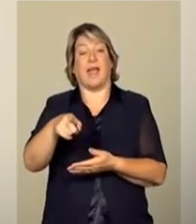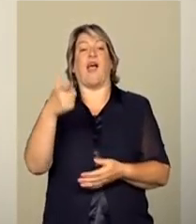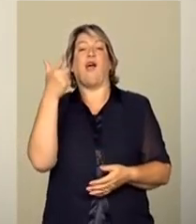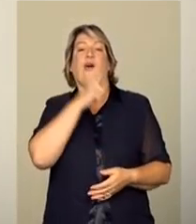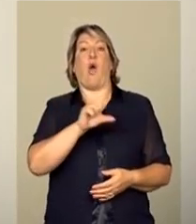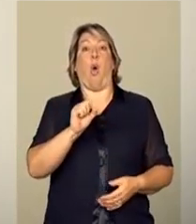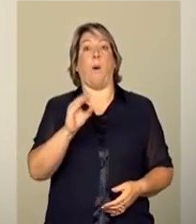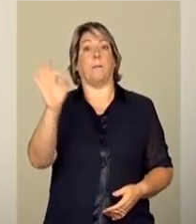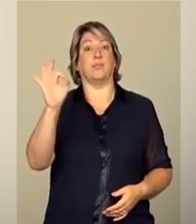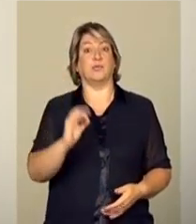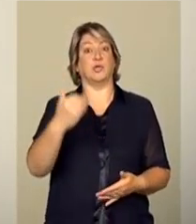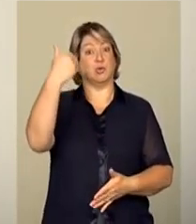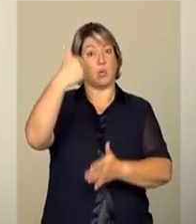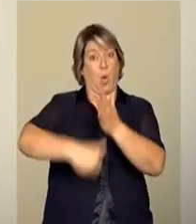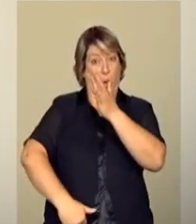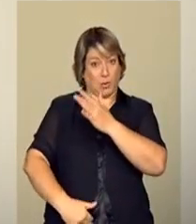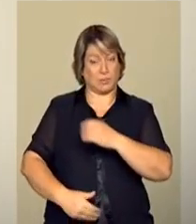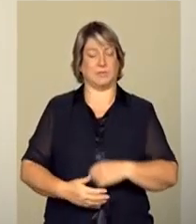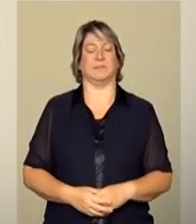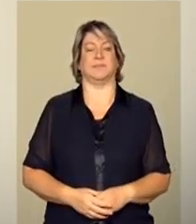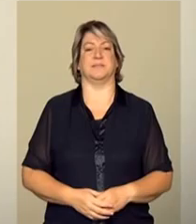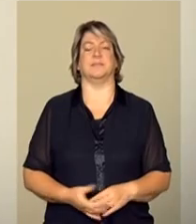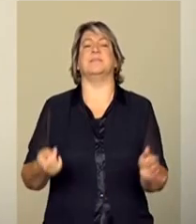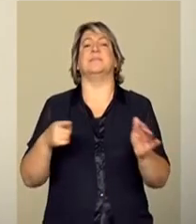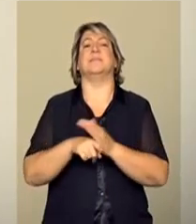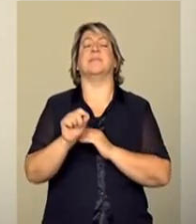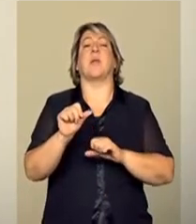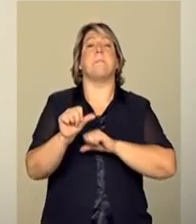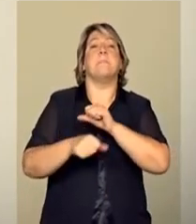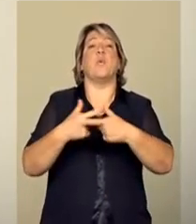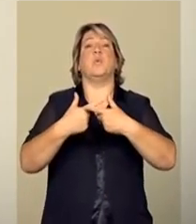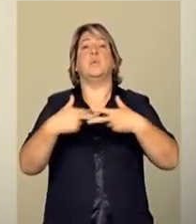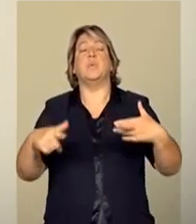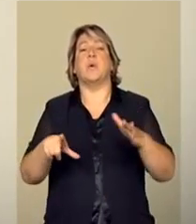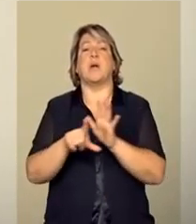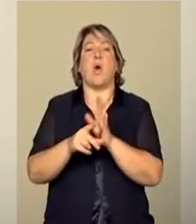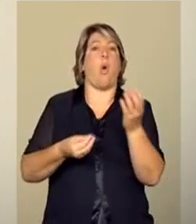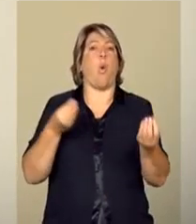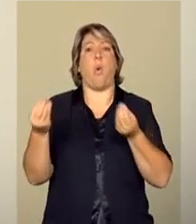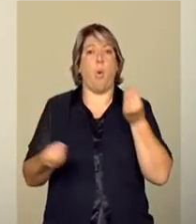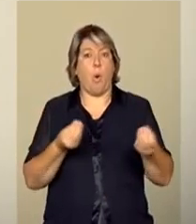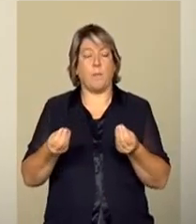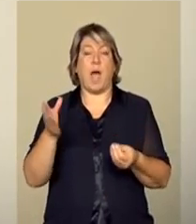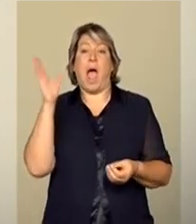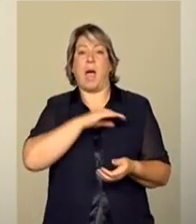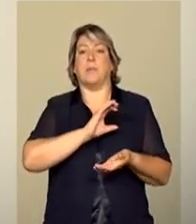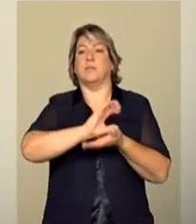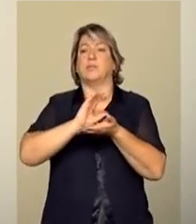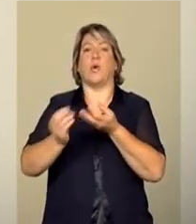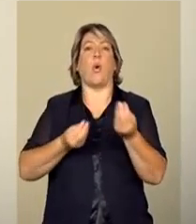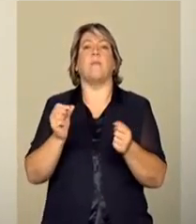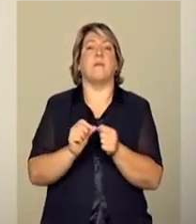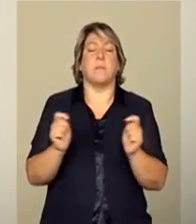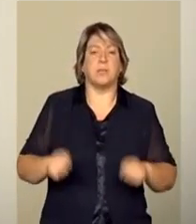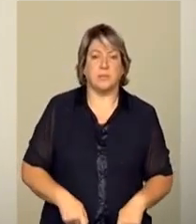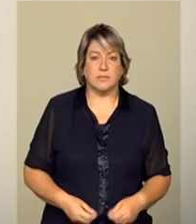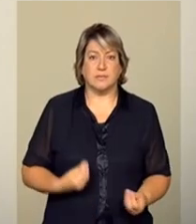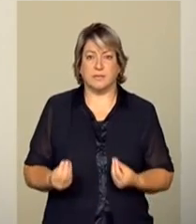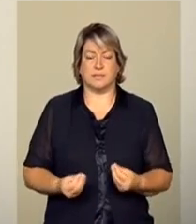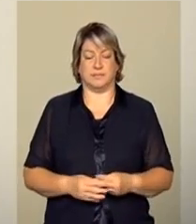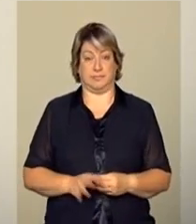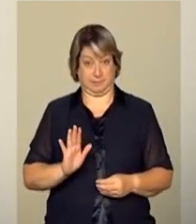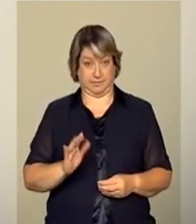tem 80% de desconto e as mudanças institucionais para tornar mais ágil o repasse dos recursos federais presidenta sabe